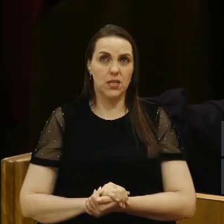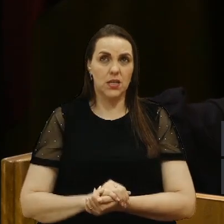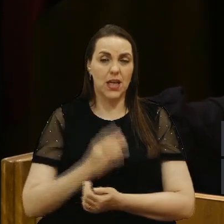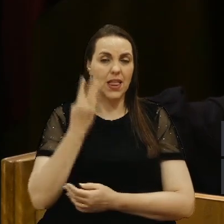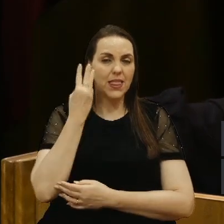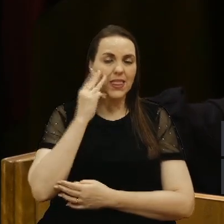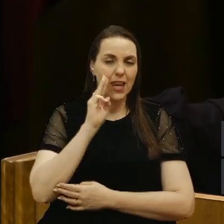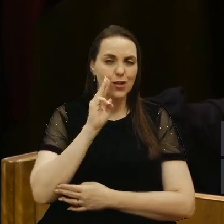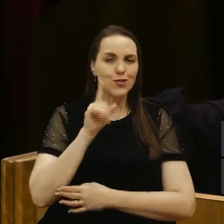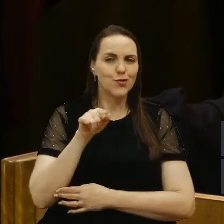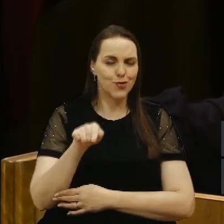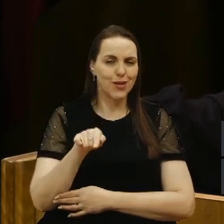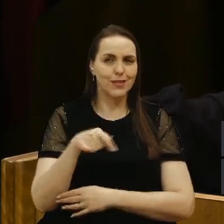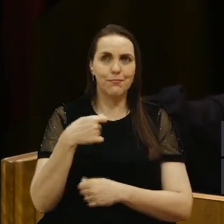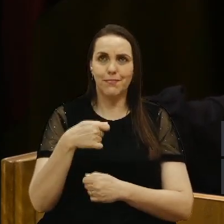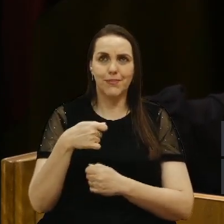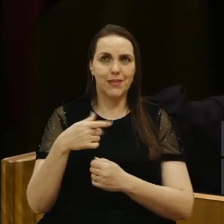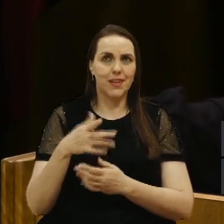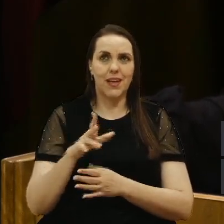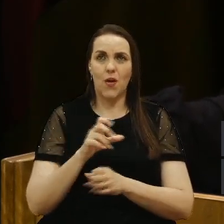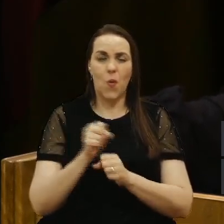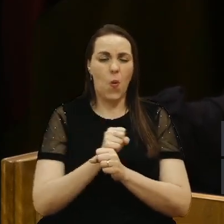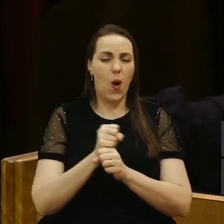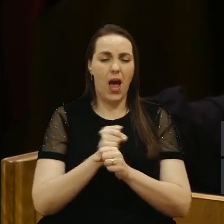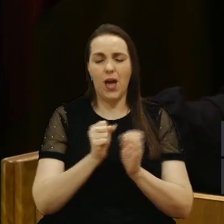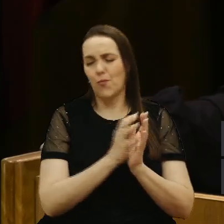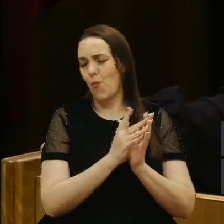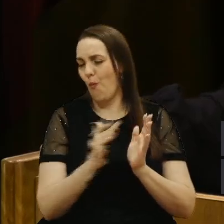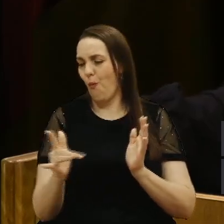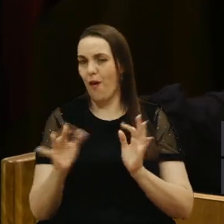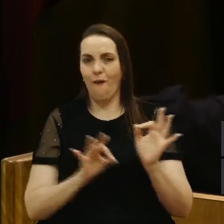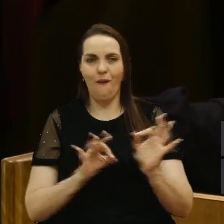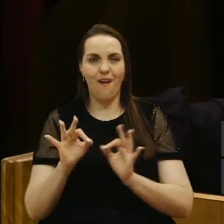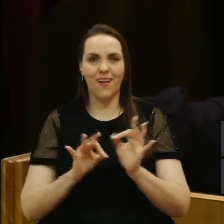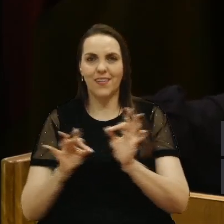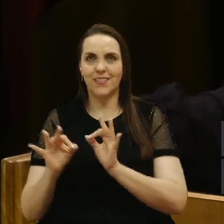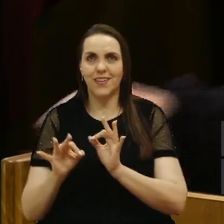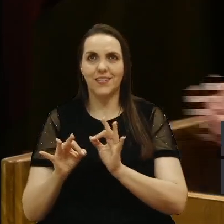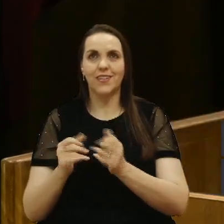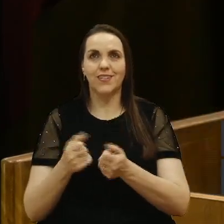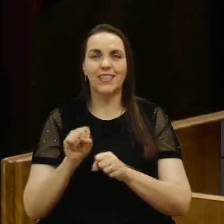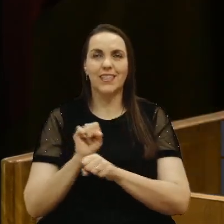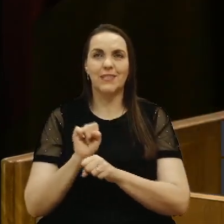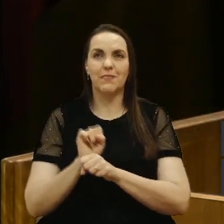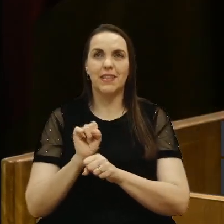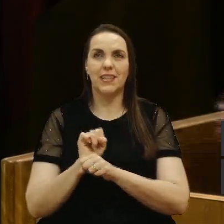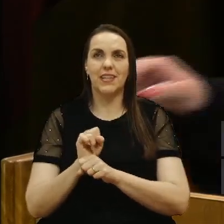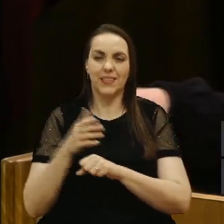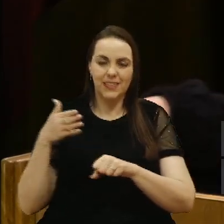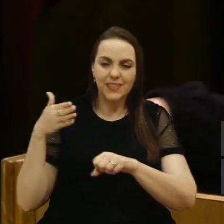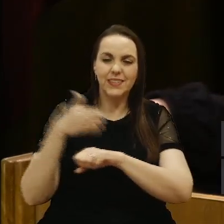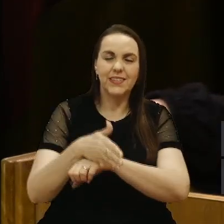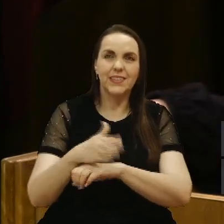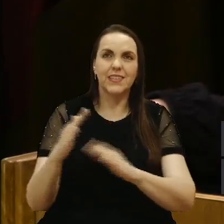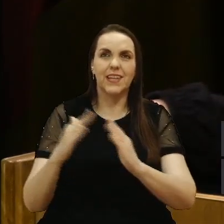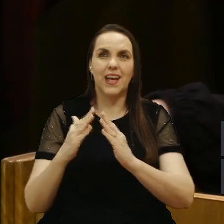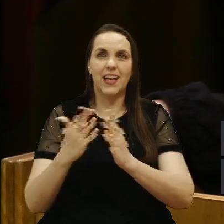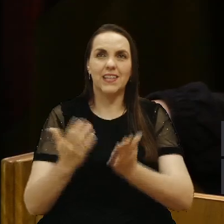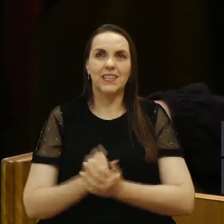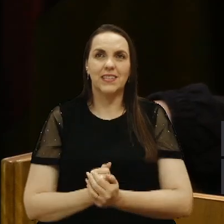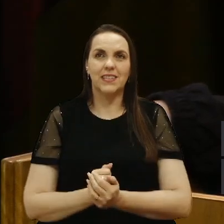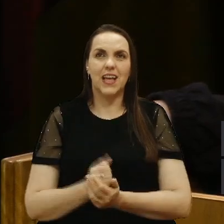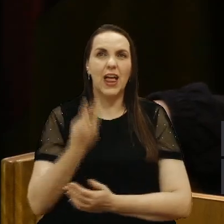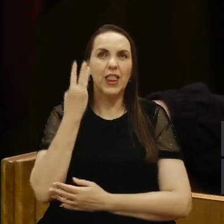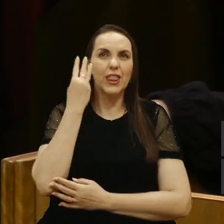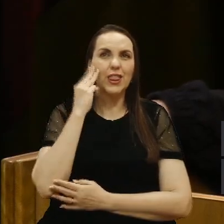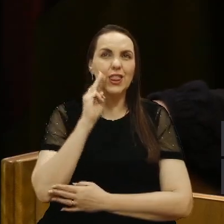3 dias as pessoas já estavam o ano inteiro programadas, contando que elas iam entrar nas suas casas. Que daqui a